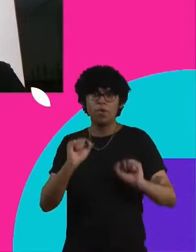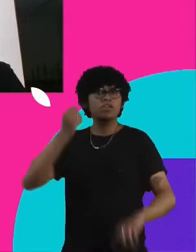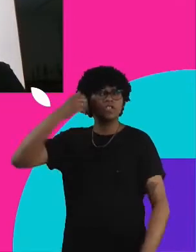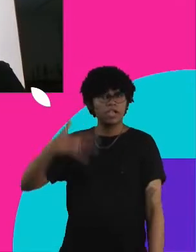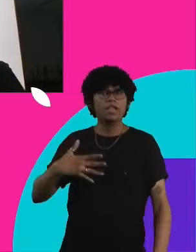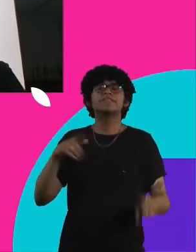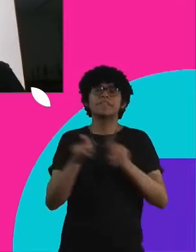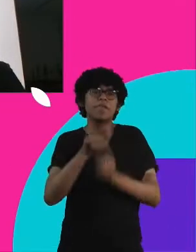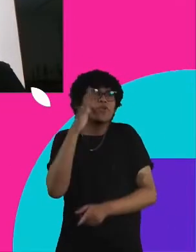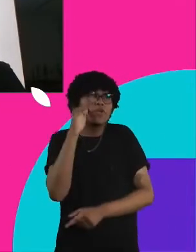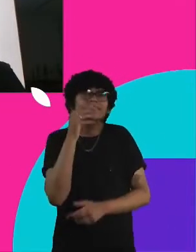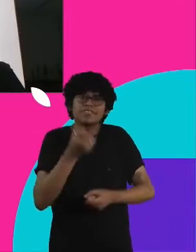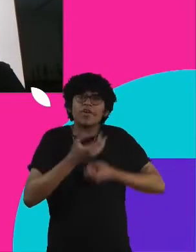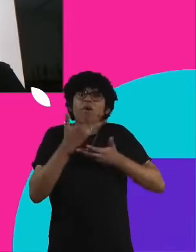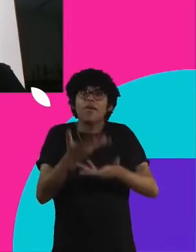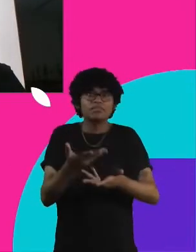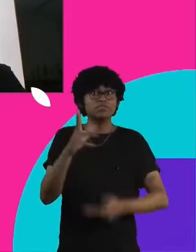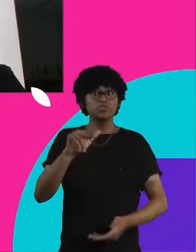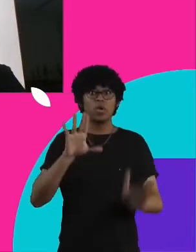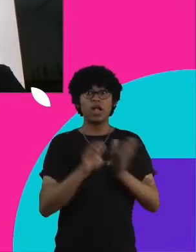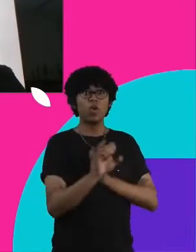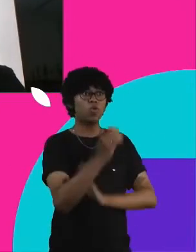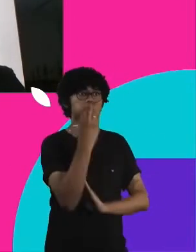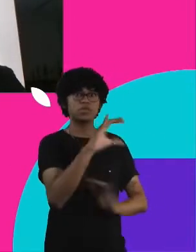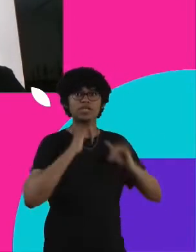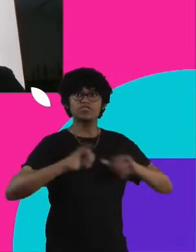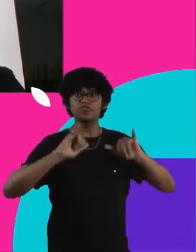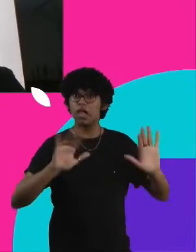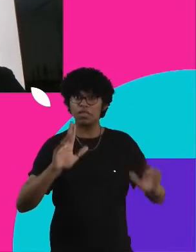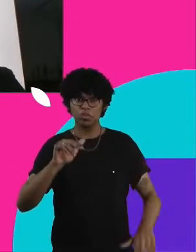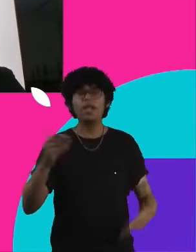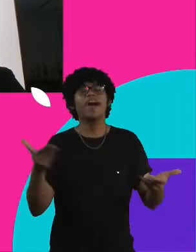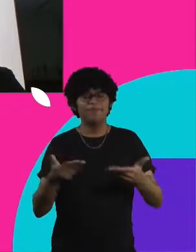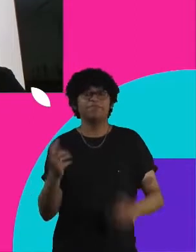aí a curiosidade que ela nunca divulgou para ninguém e vai divulgar hoje para a gente.